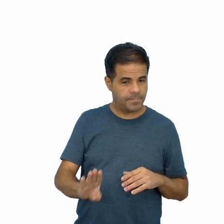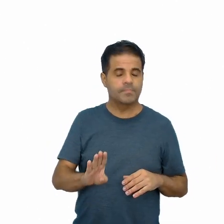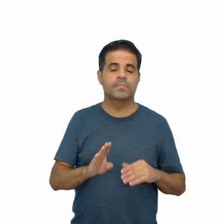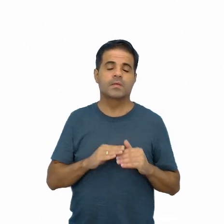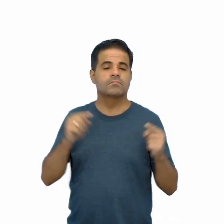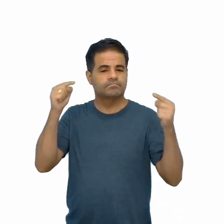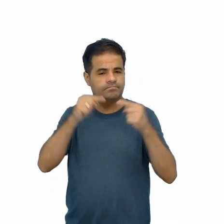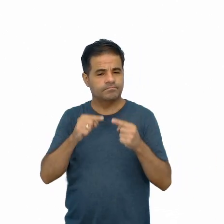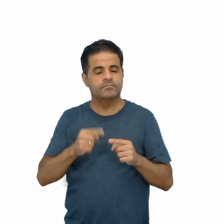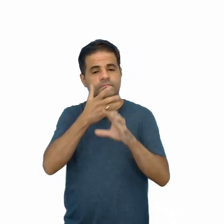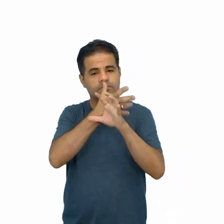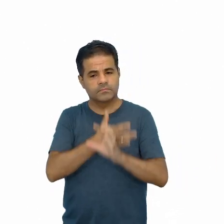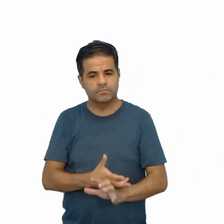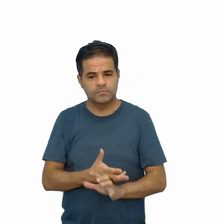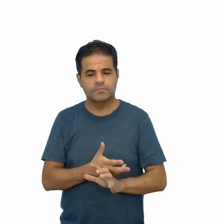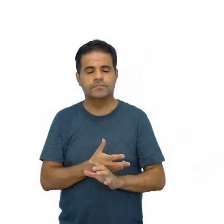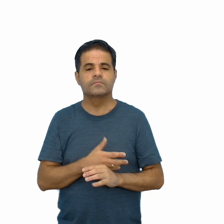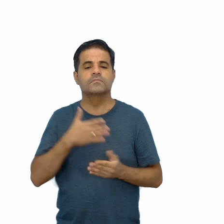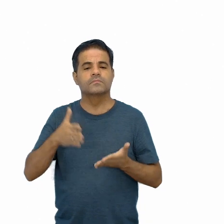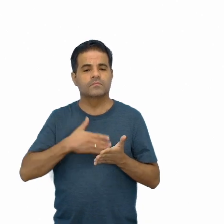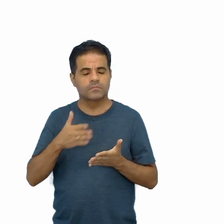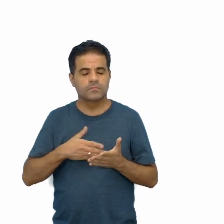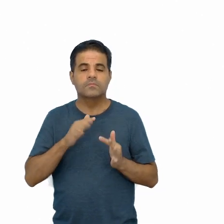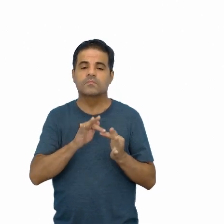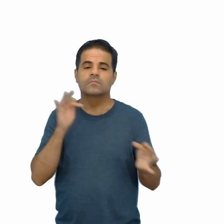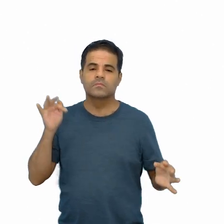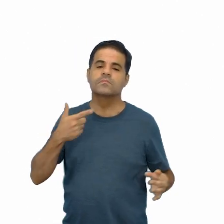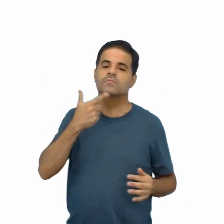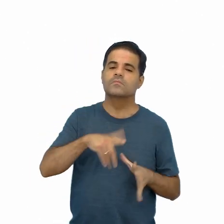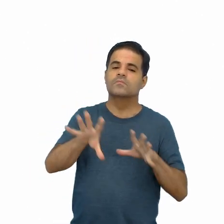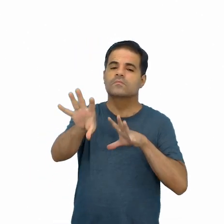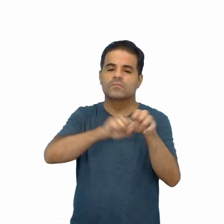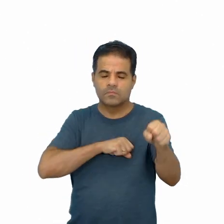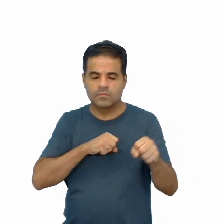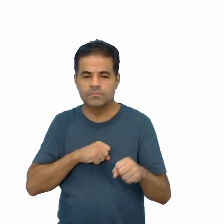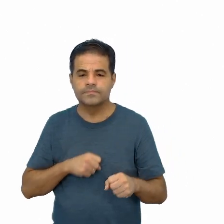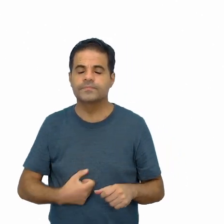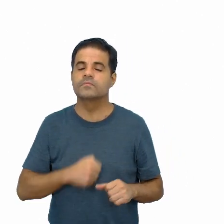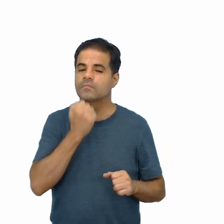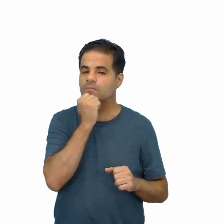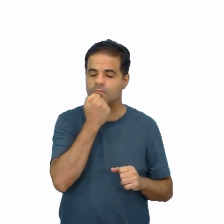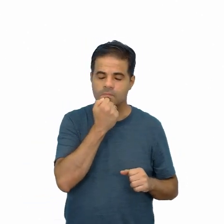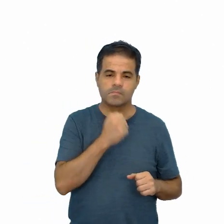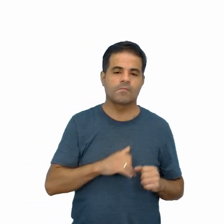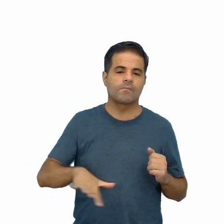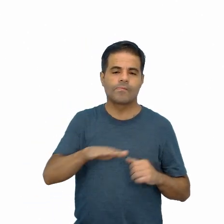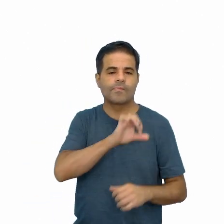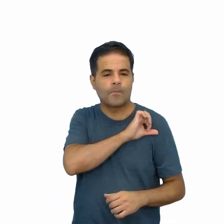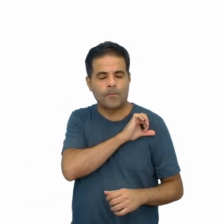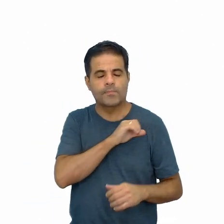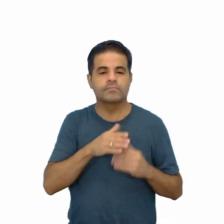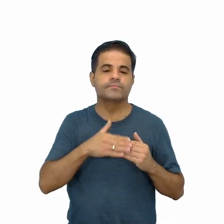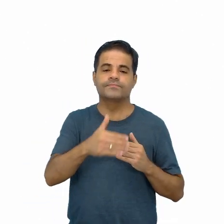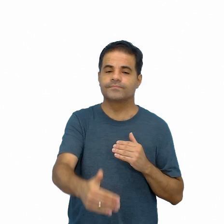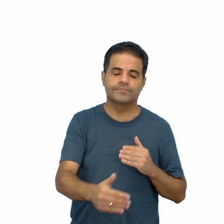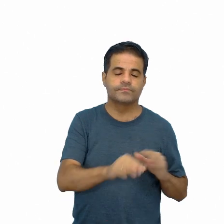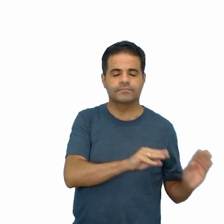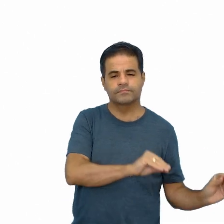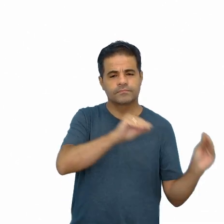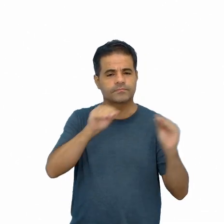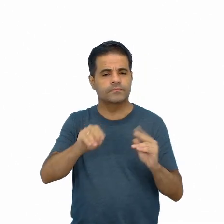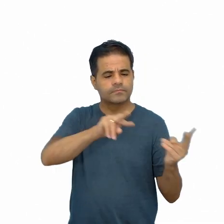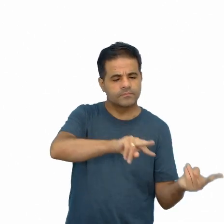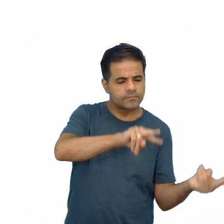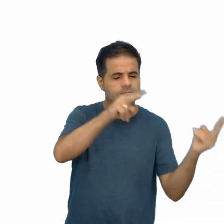com as disciplinas, aqui comigo de física, com os outros formadores em ciências para o 9º ano, química,